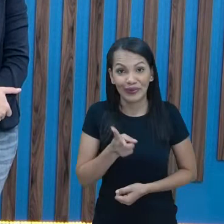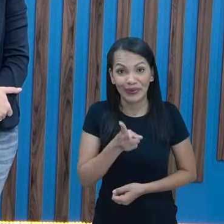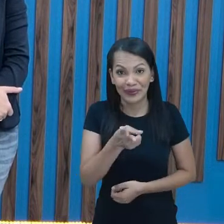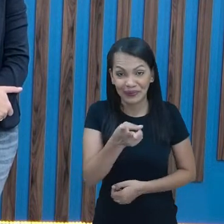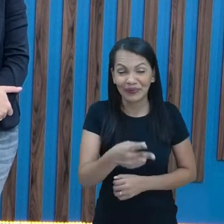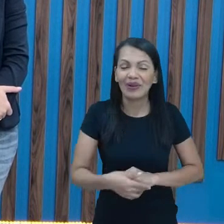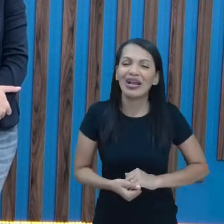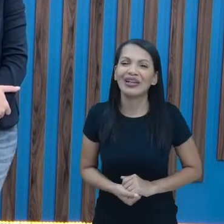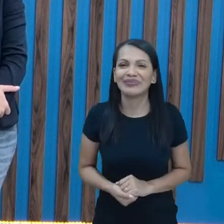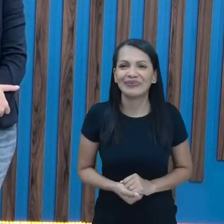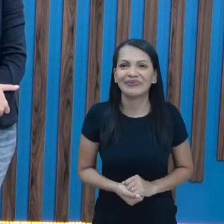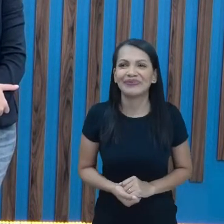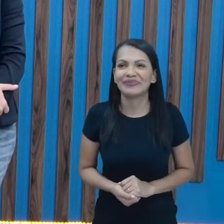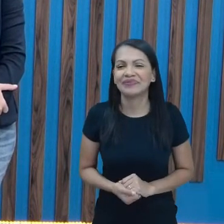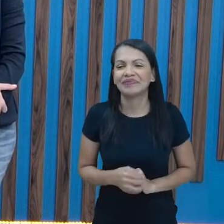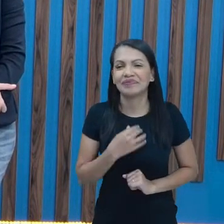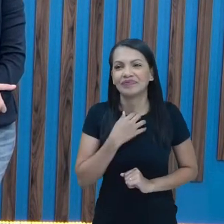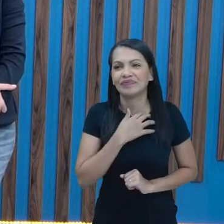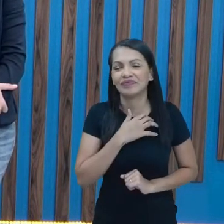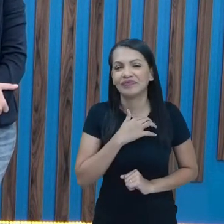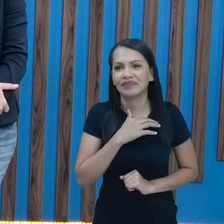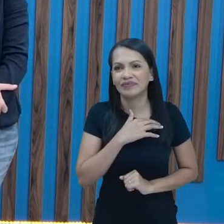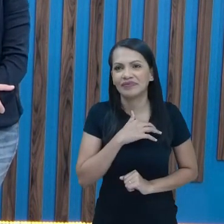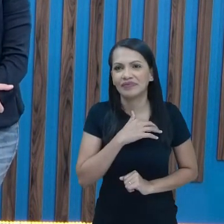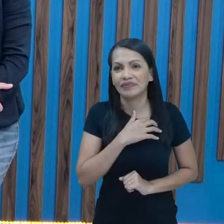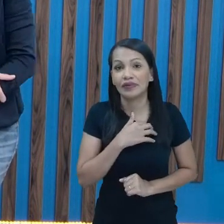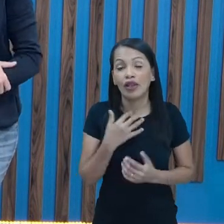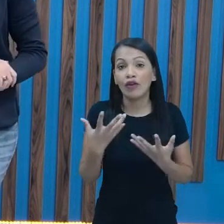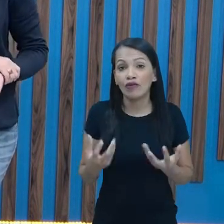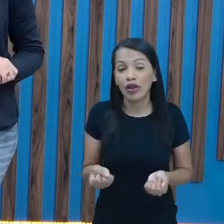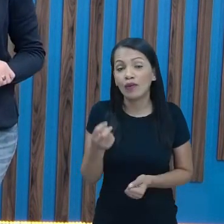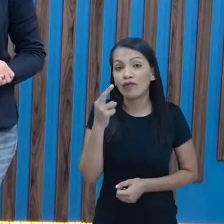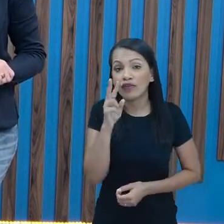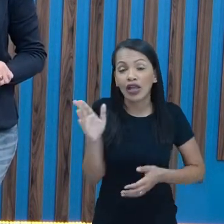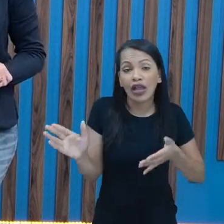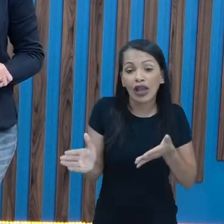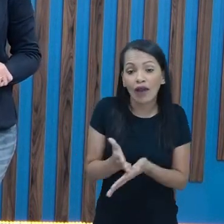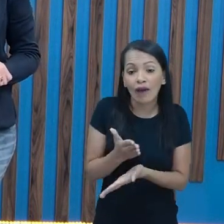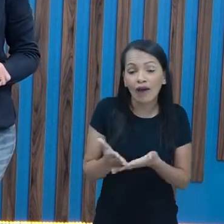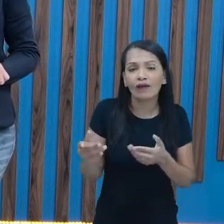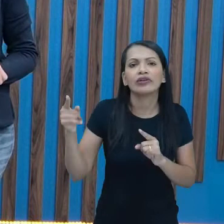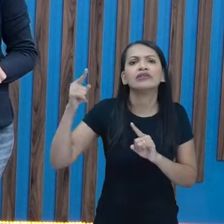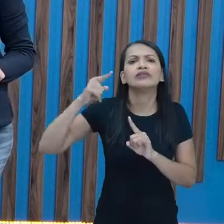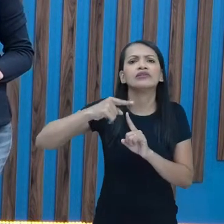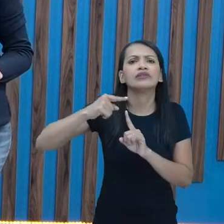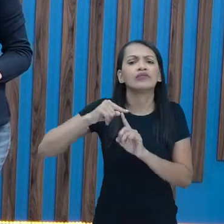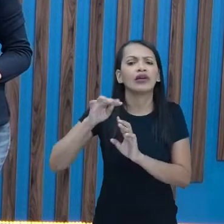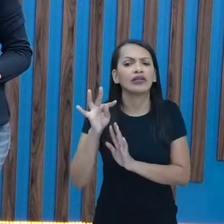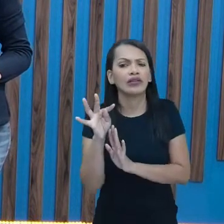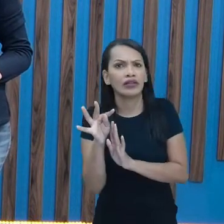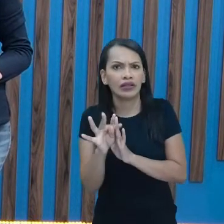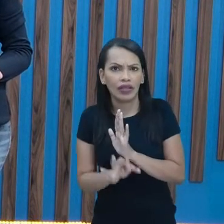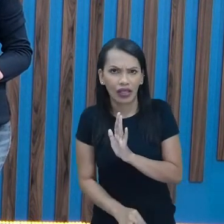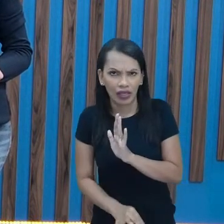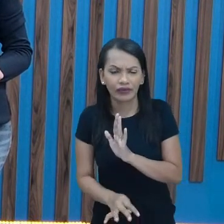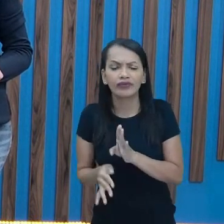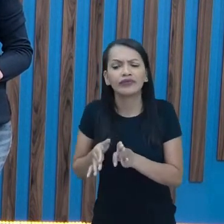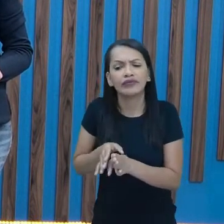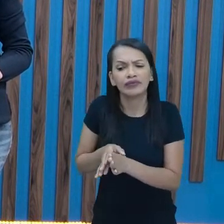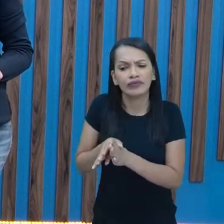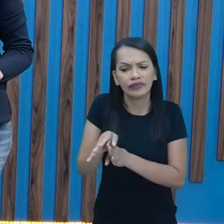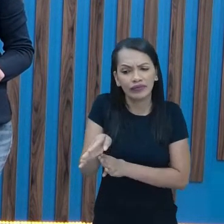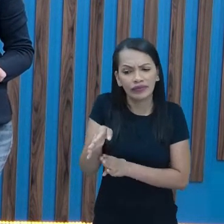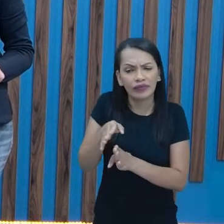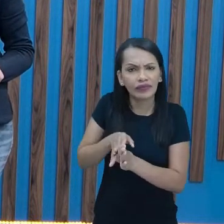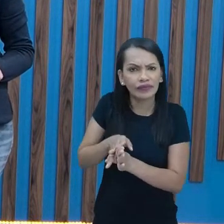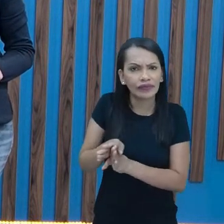gente. Continuando. Vamos ver então alguns tipos de textos instrucionais, de alguns